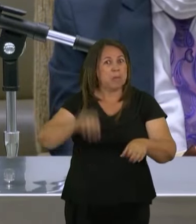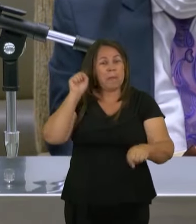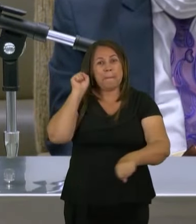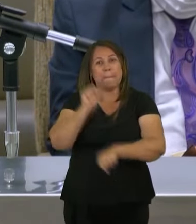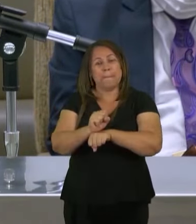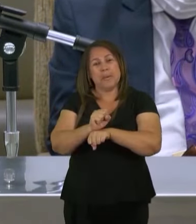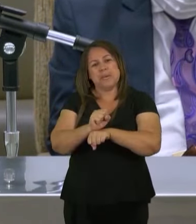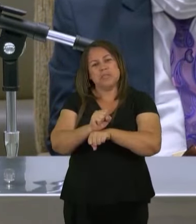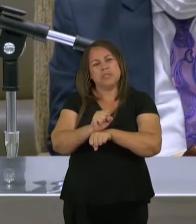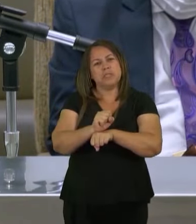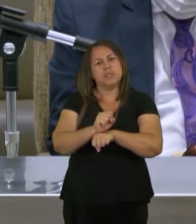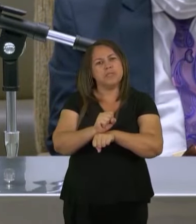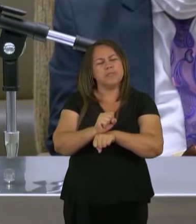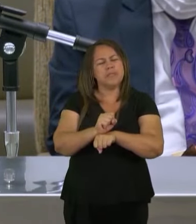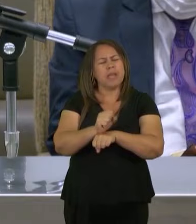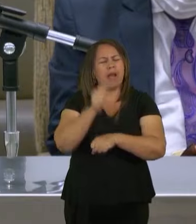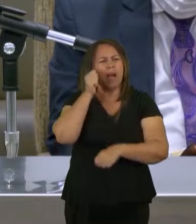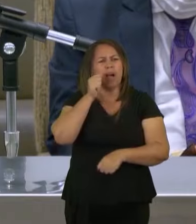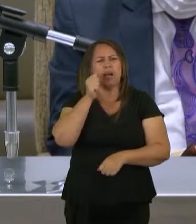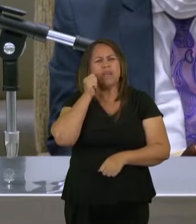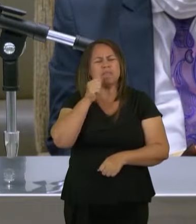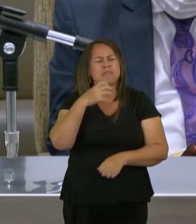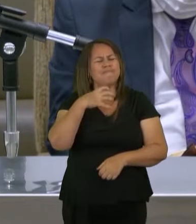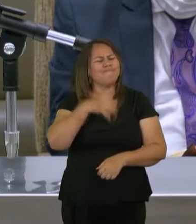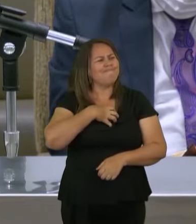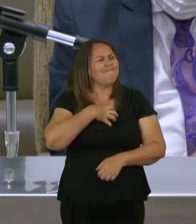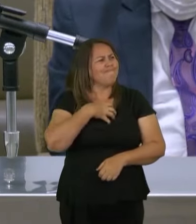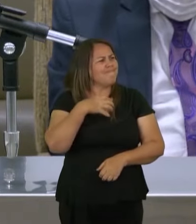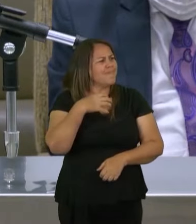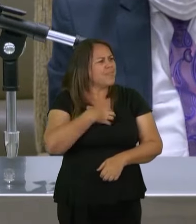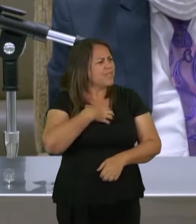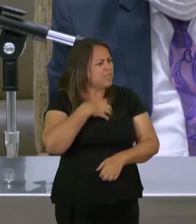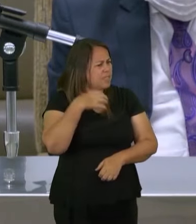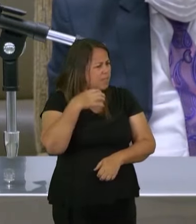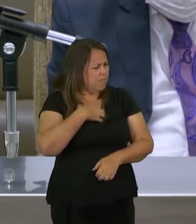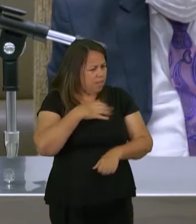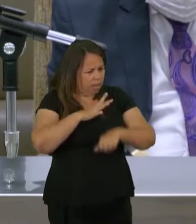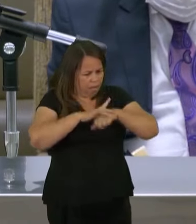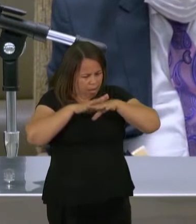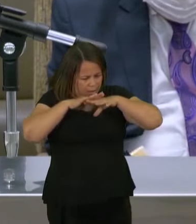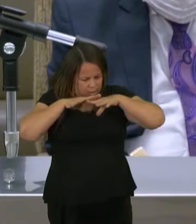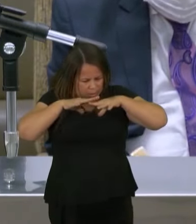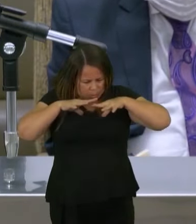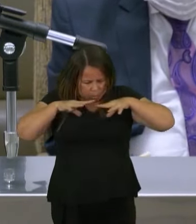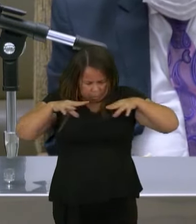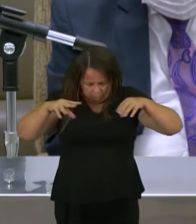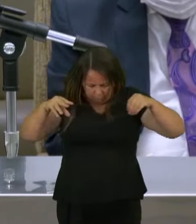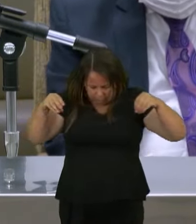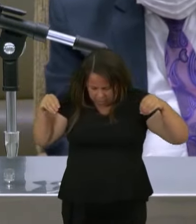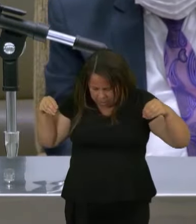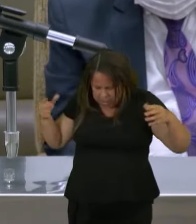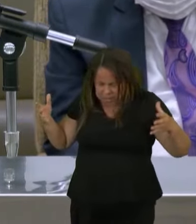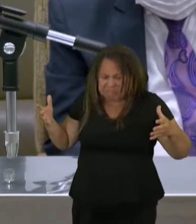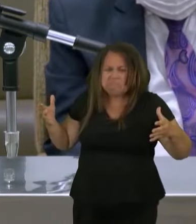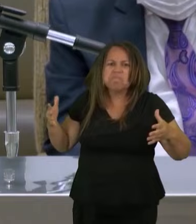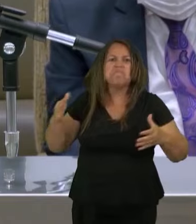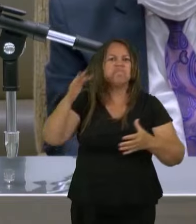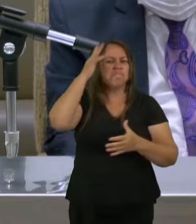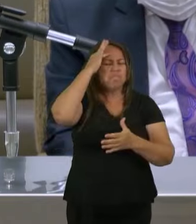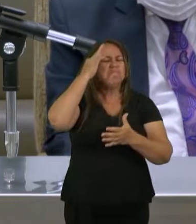sangue, e sentiu no seu corpo estar já curada daquele mal. Que